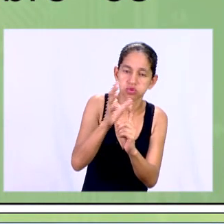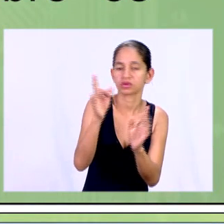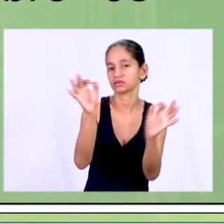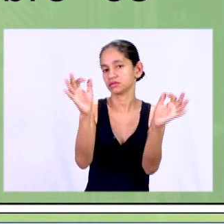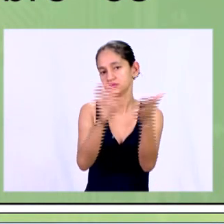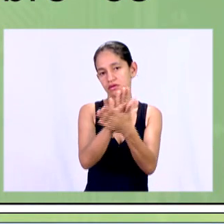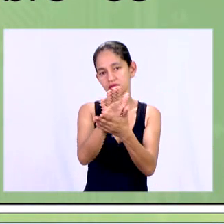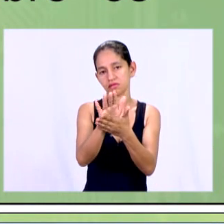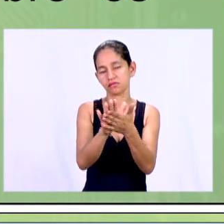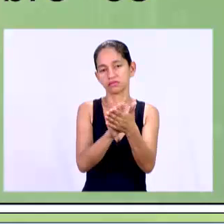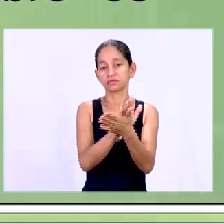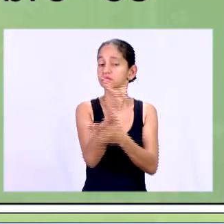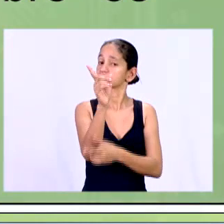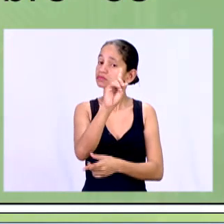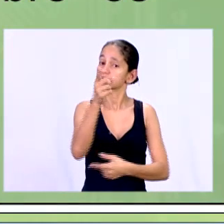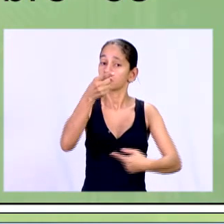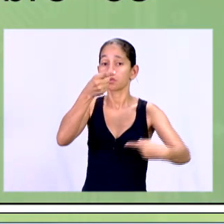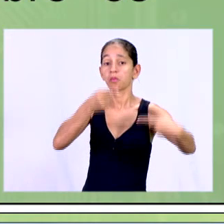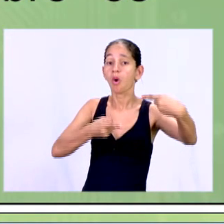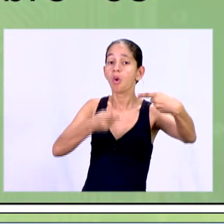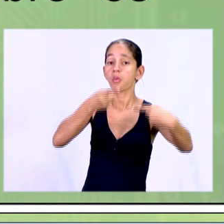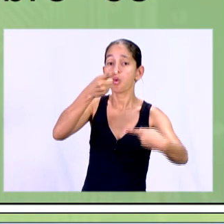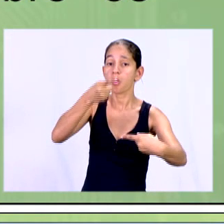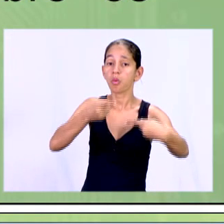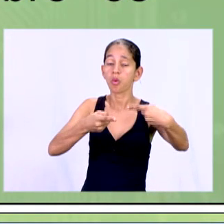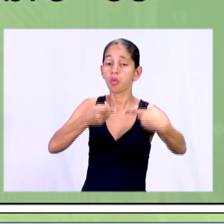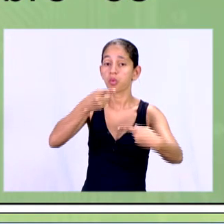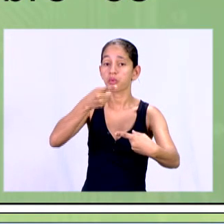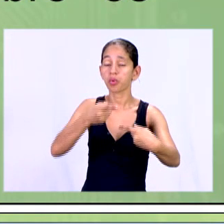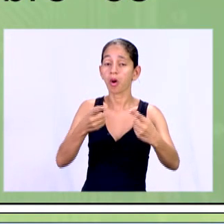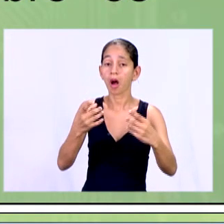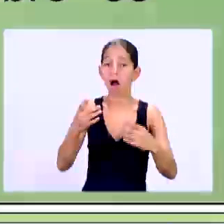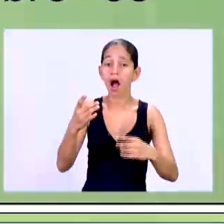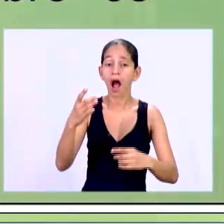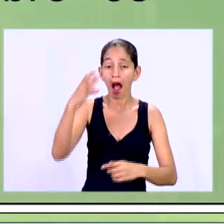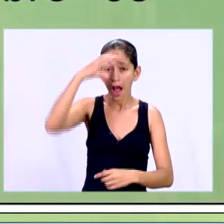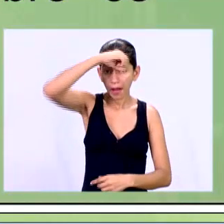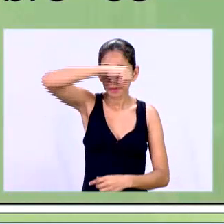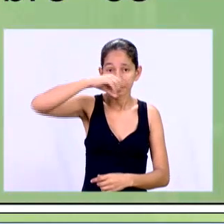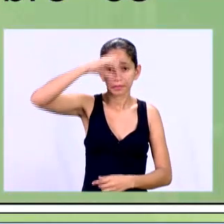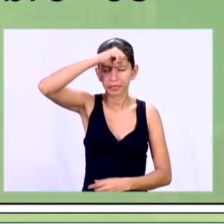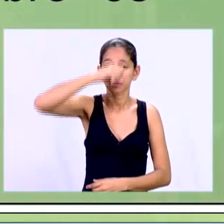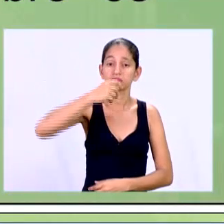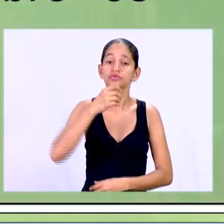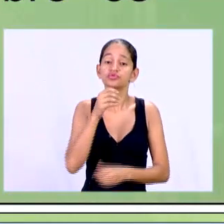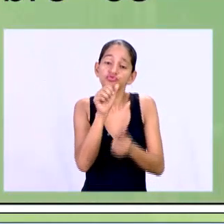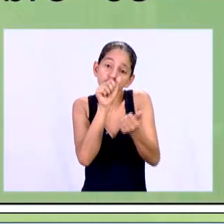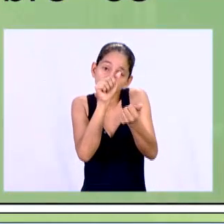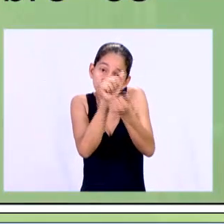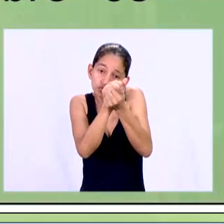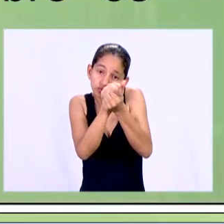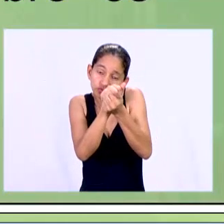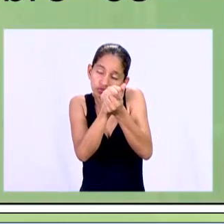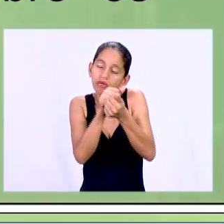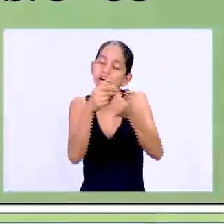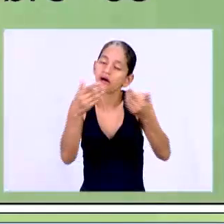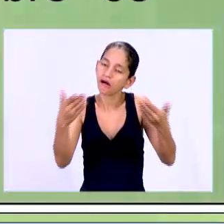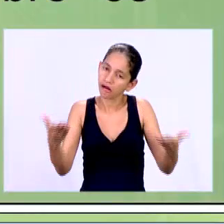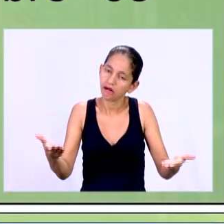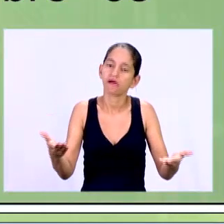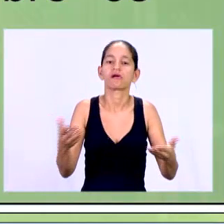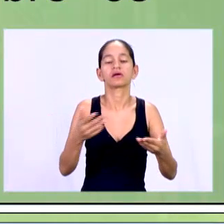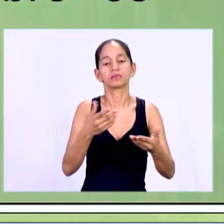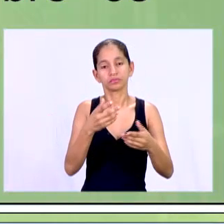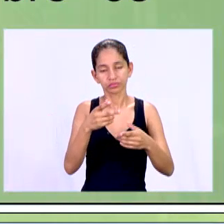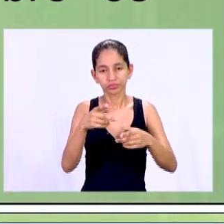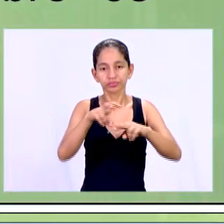da dominação que se dá principalmente pelo direito de fala. Ou seja,